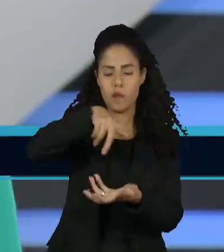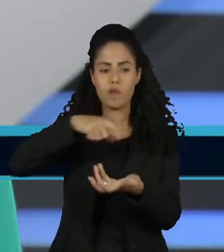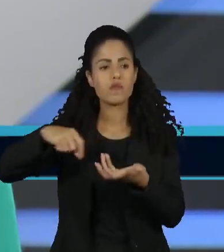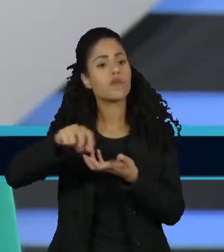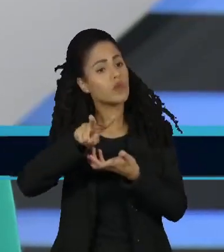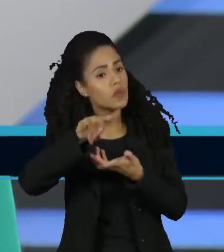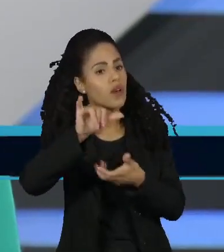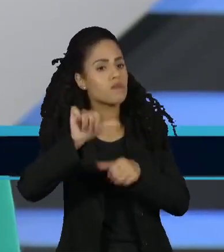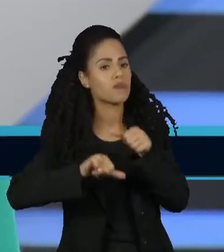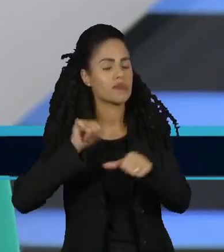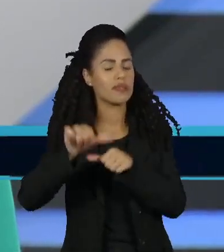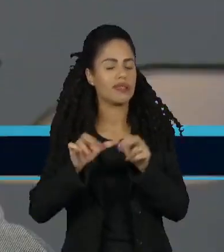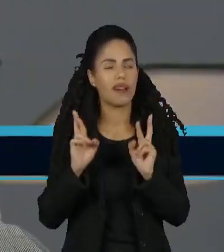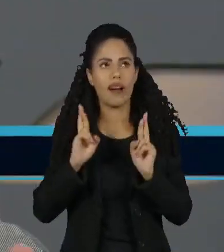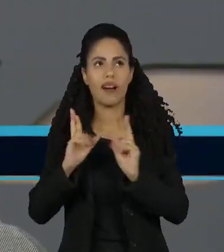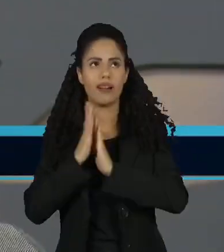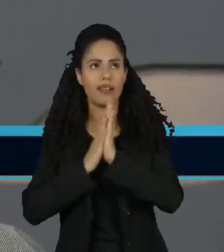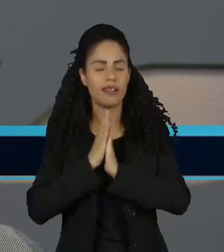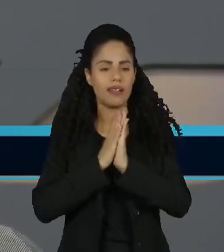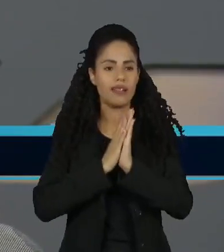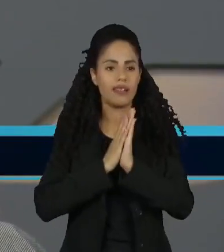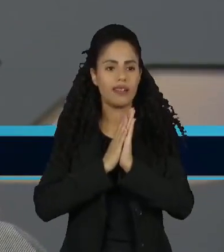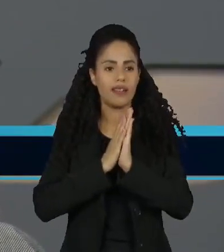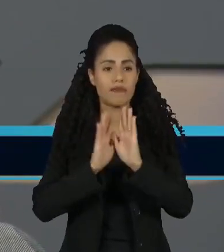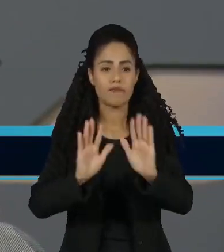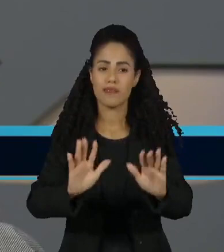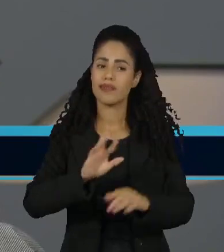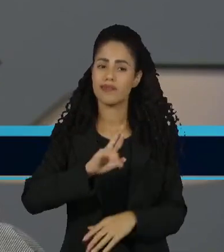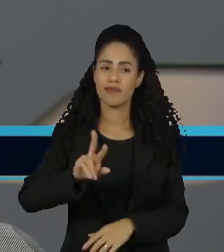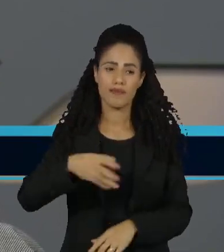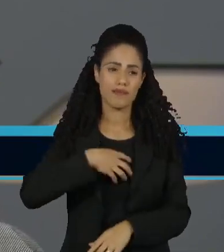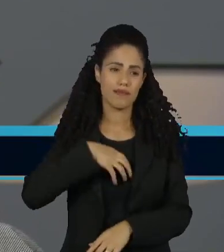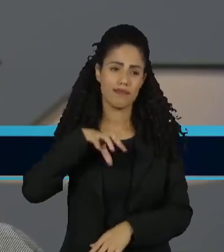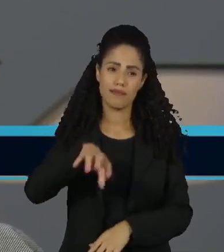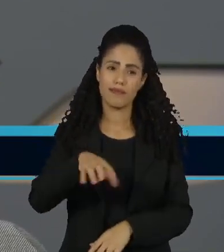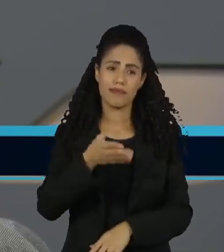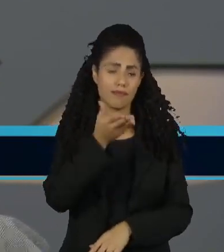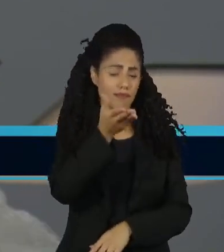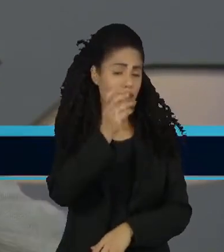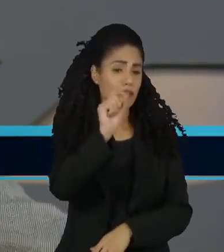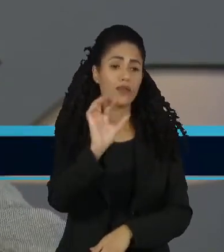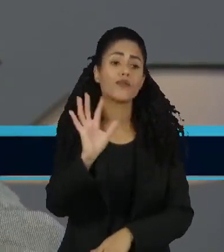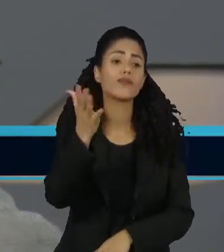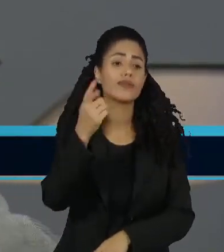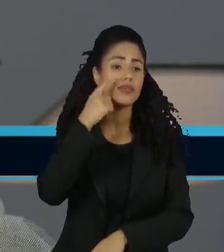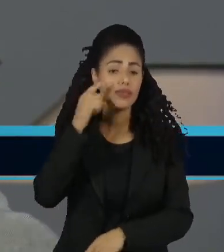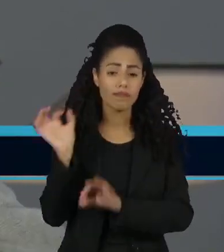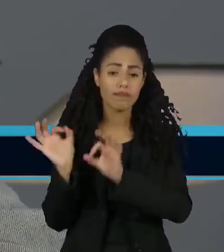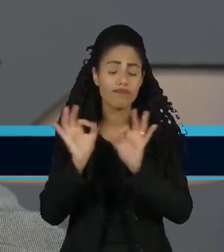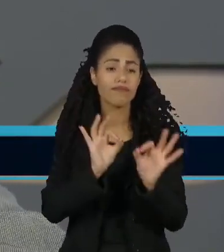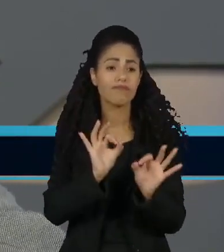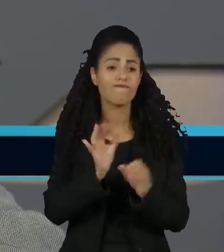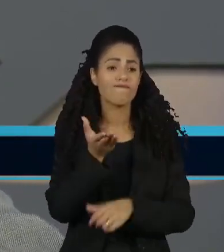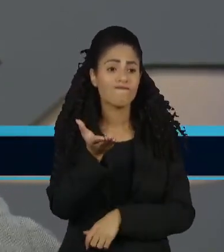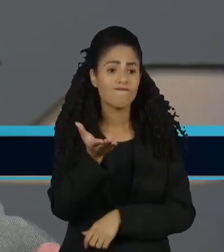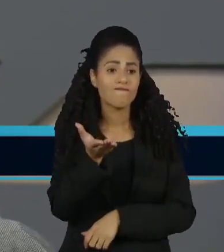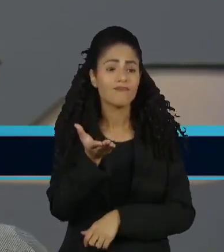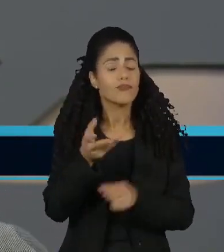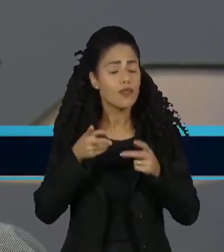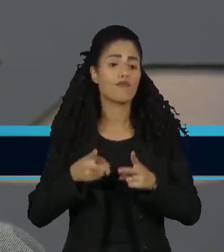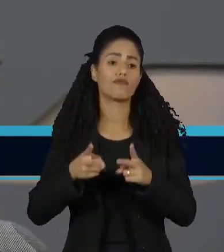com relação às guerras, aos conflitos, e dá a impressão de que nós não passamos, né, pela